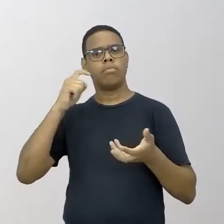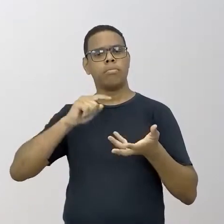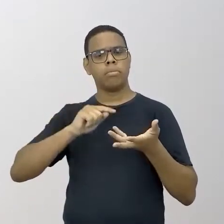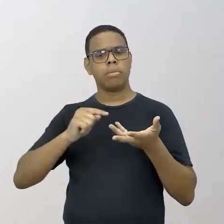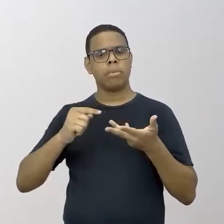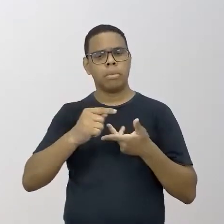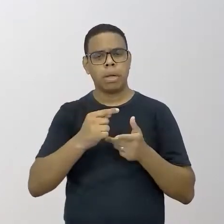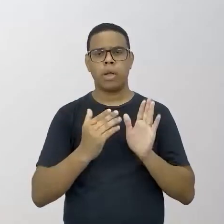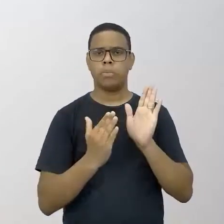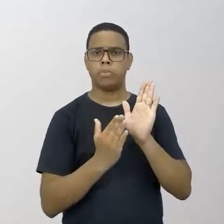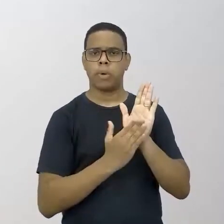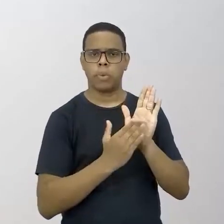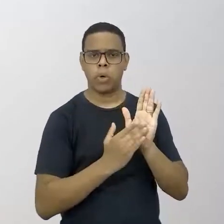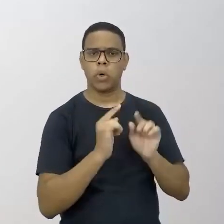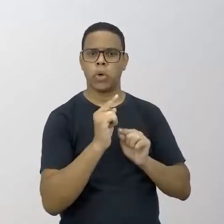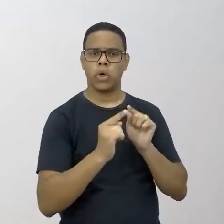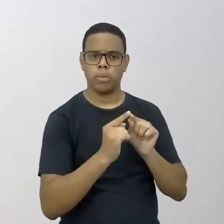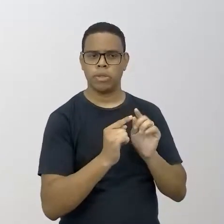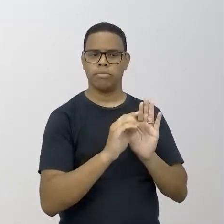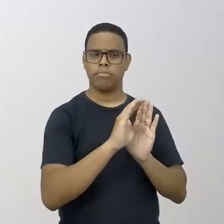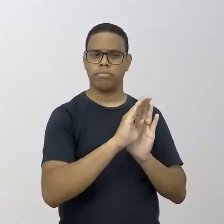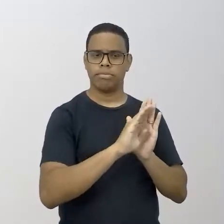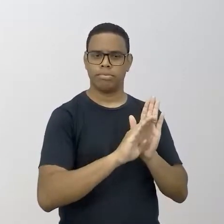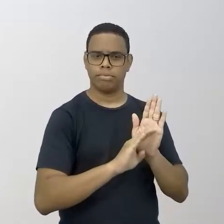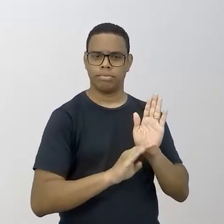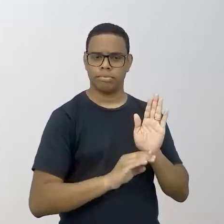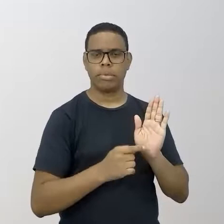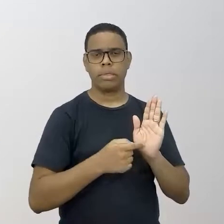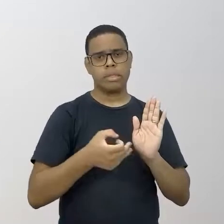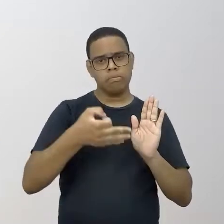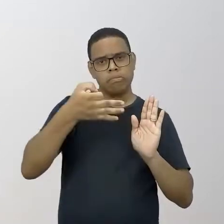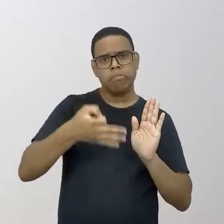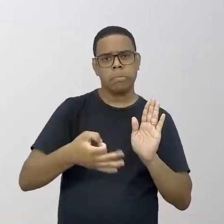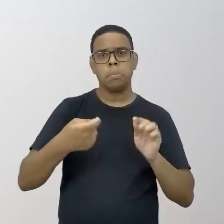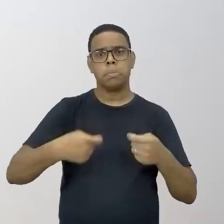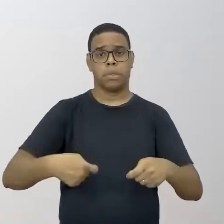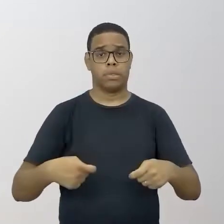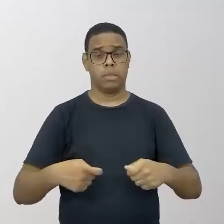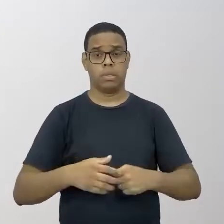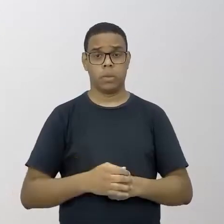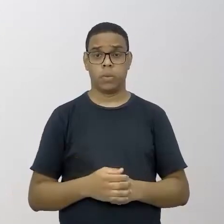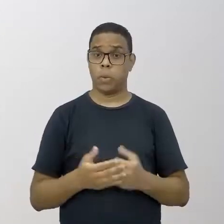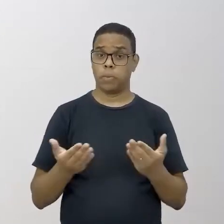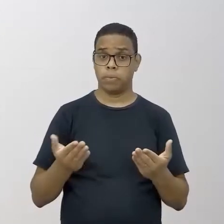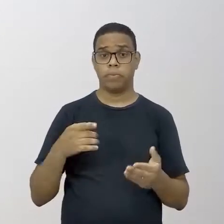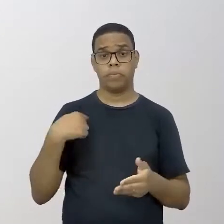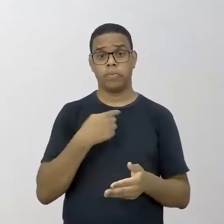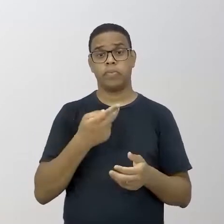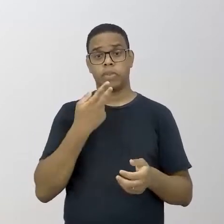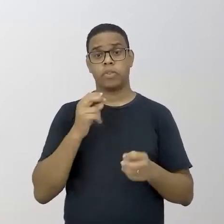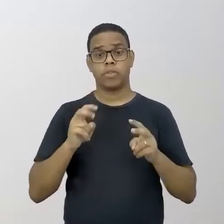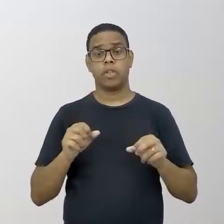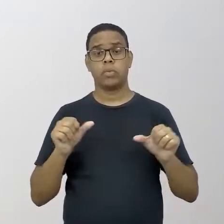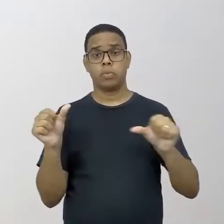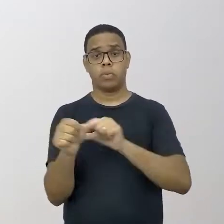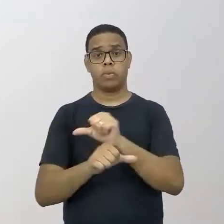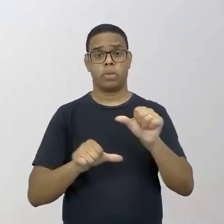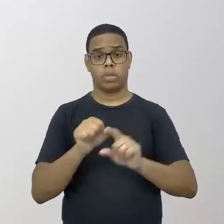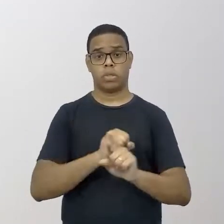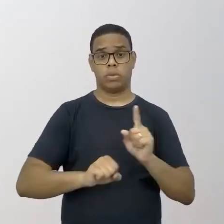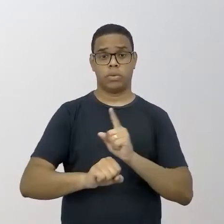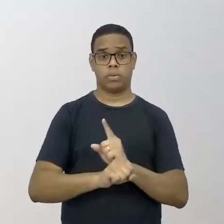Um propósito, aliás, né? Ela precisa ter um propósito bem demarcado. Nesse caso, a gente está falando das mudanças sociais,